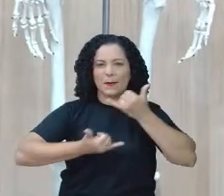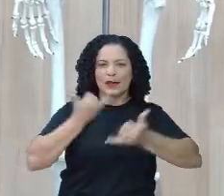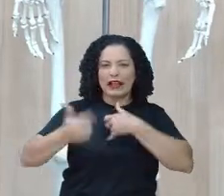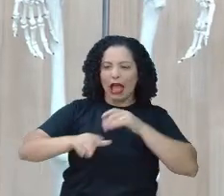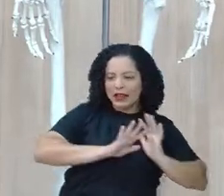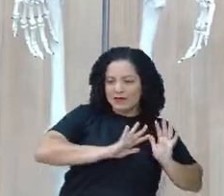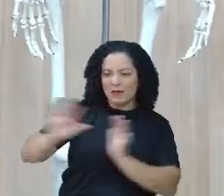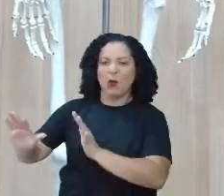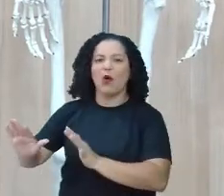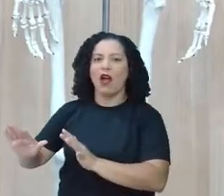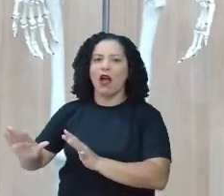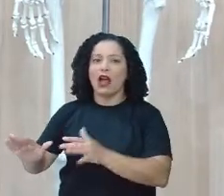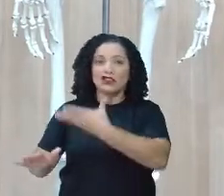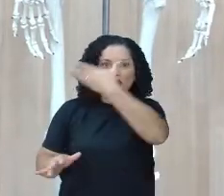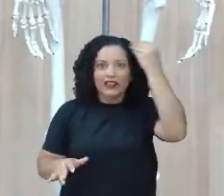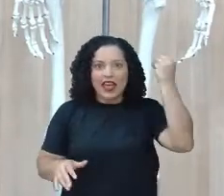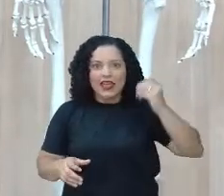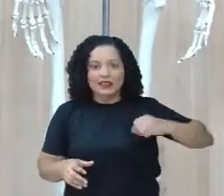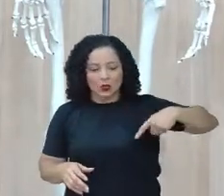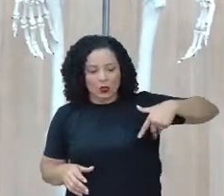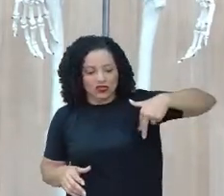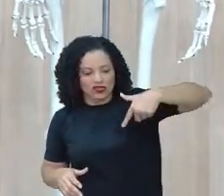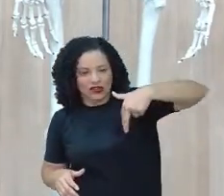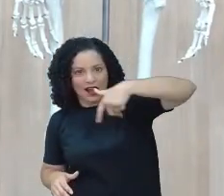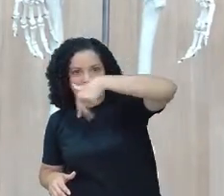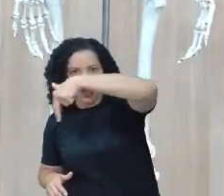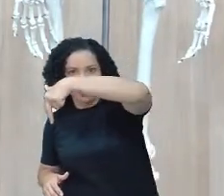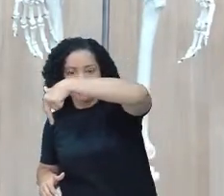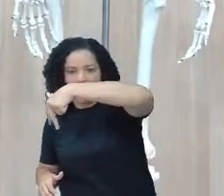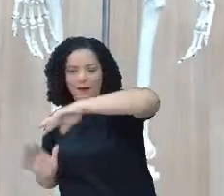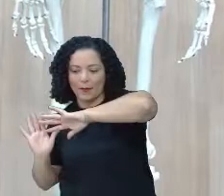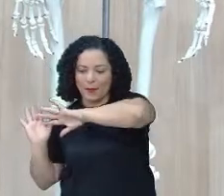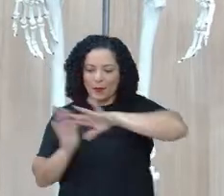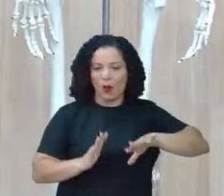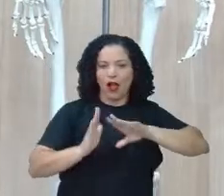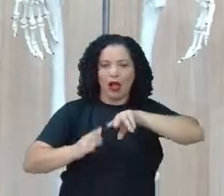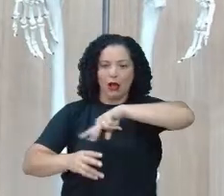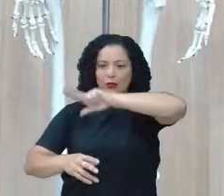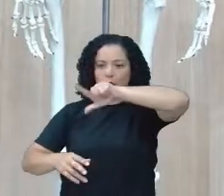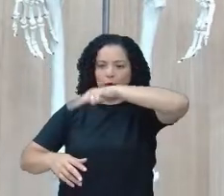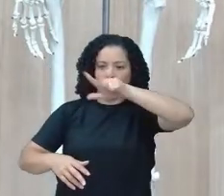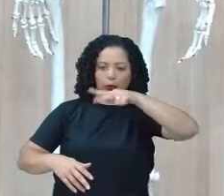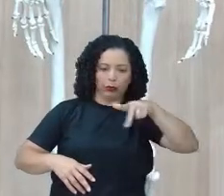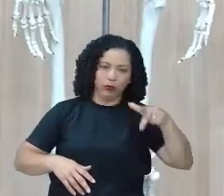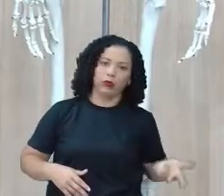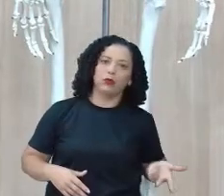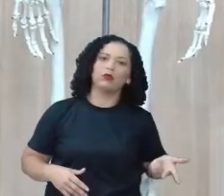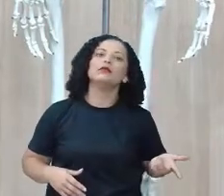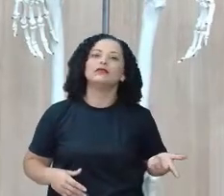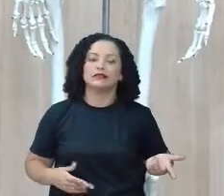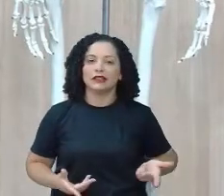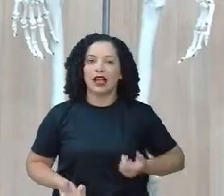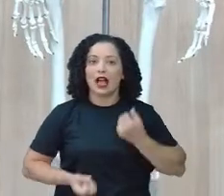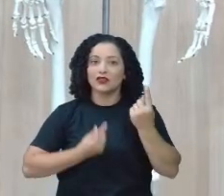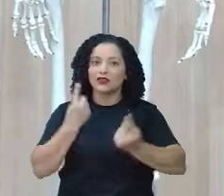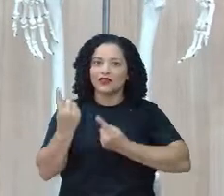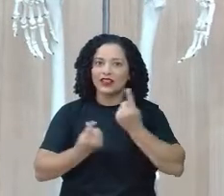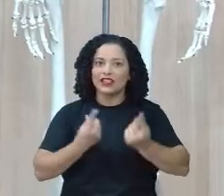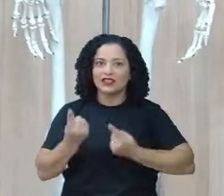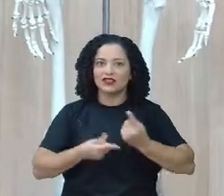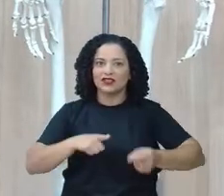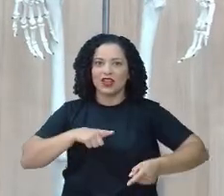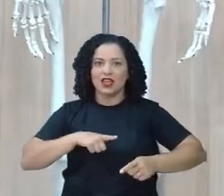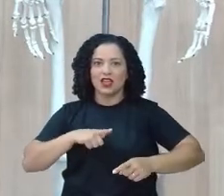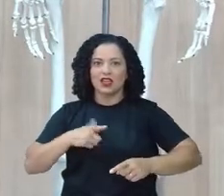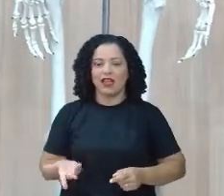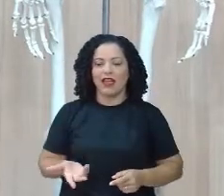estar na escada da escola, às vezes tem uma grande quantidade de pessoas, tem um banco, tem um jardim, né? E